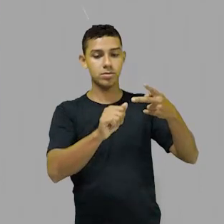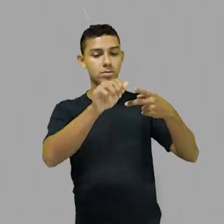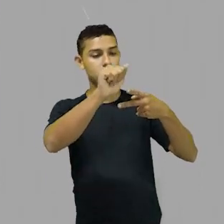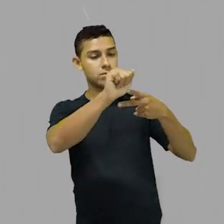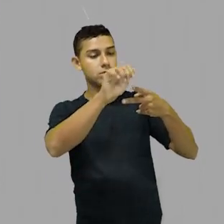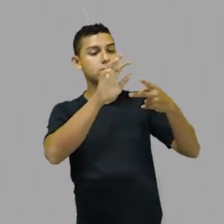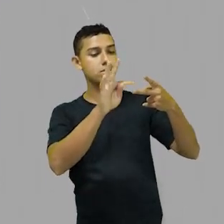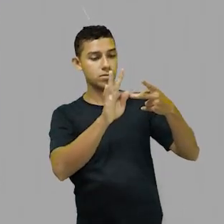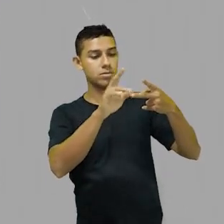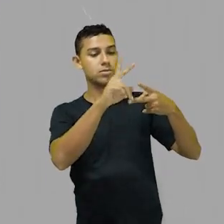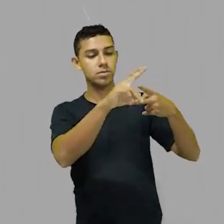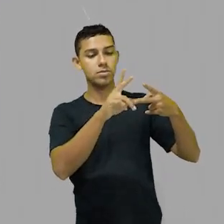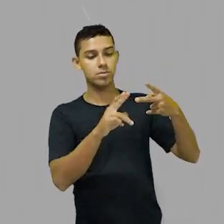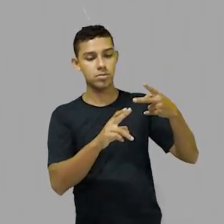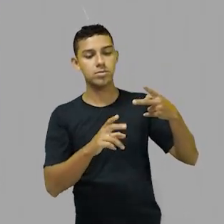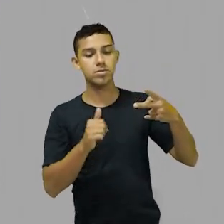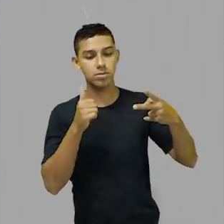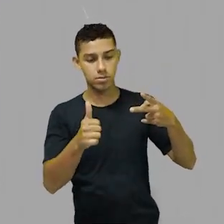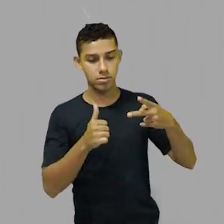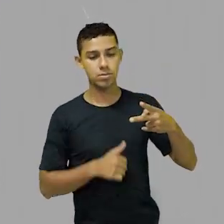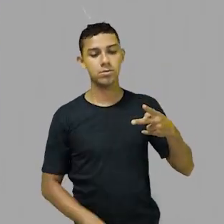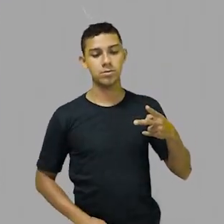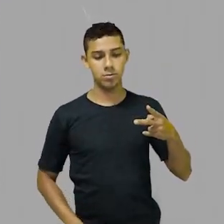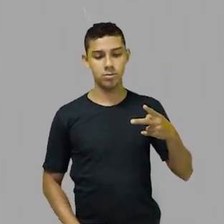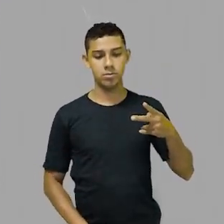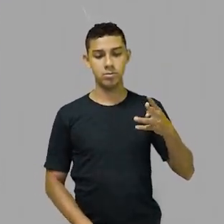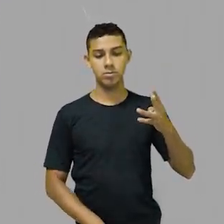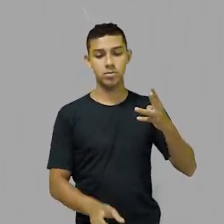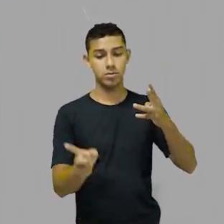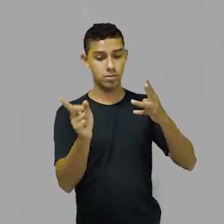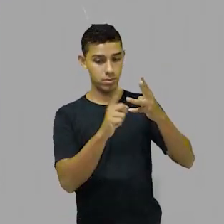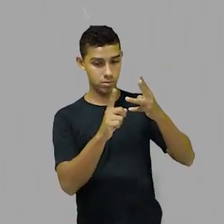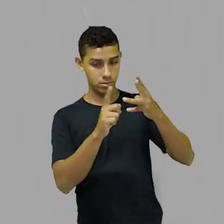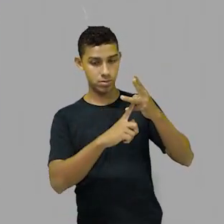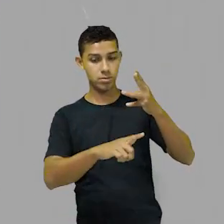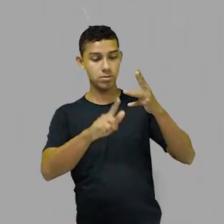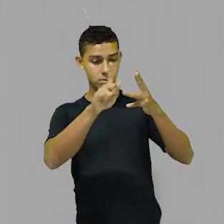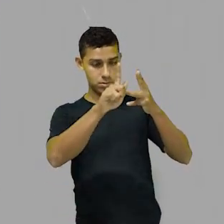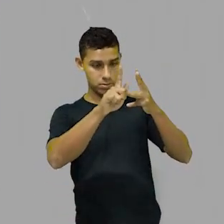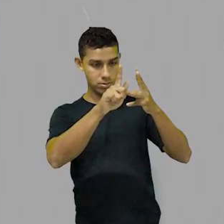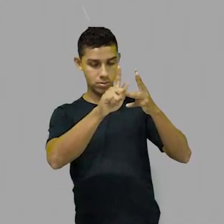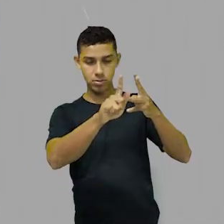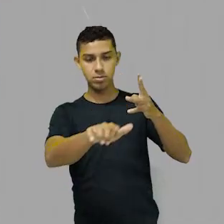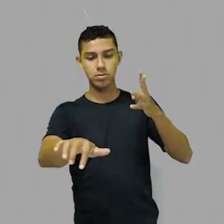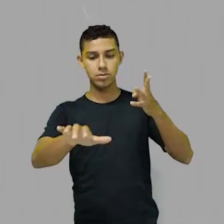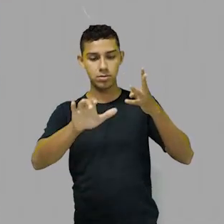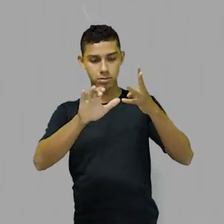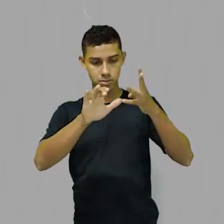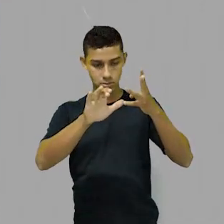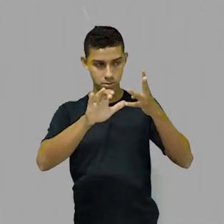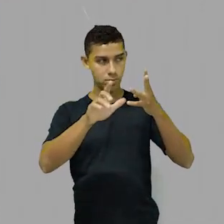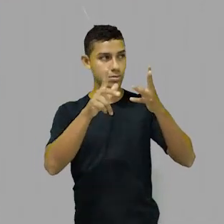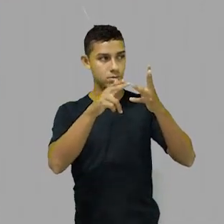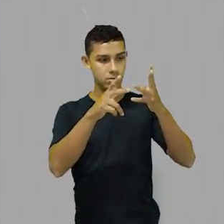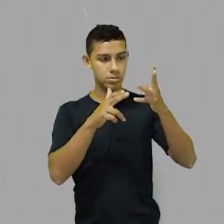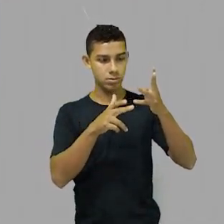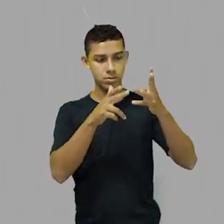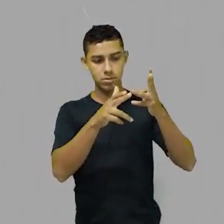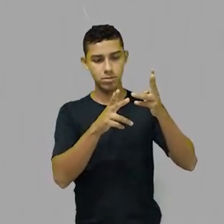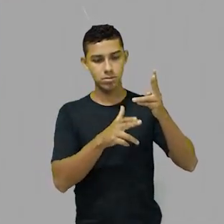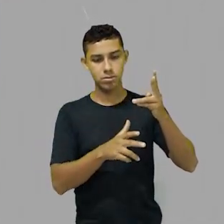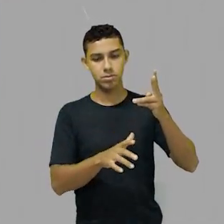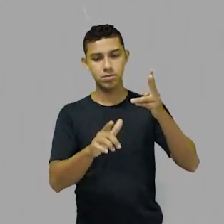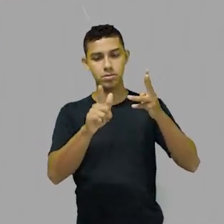adenina só se liga com timina, né, pessoal? E na molécula de DNA, a quantidade de guanina é igual à quantidade